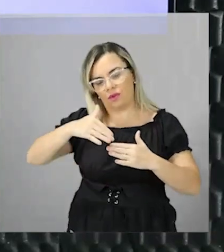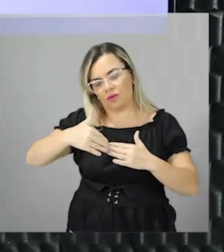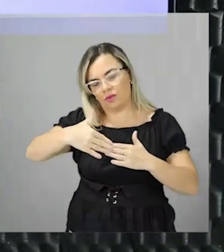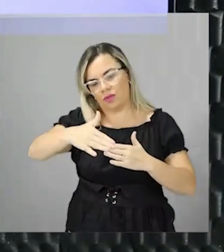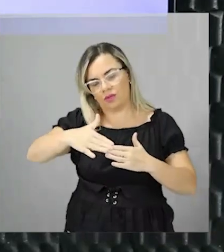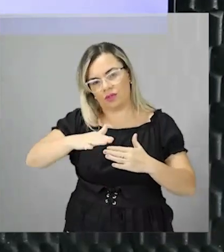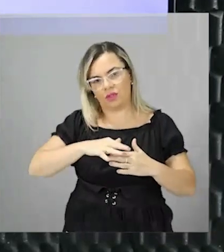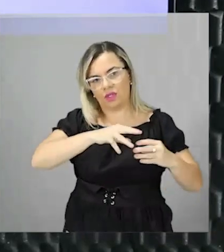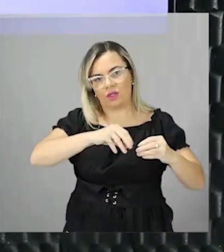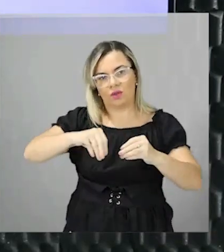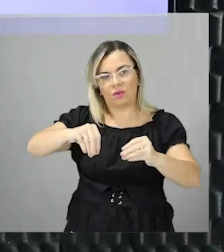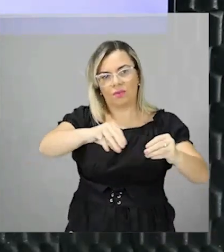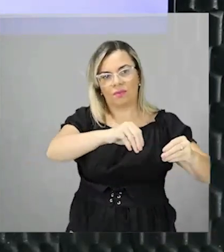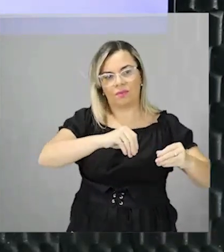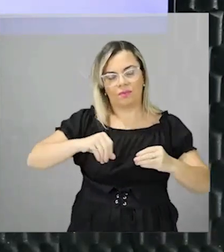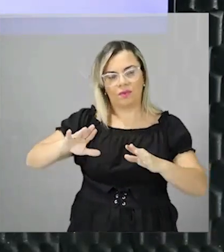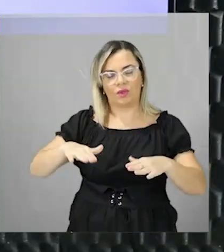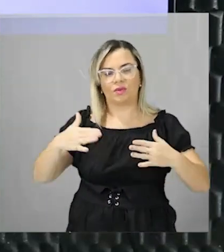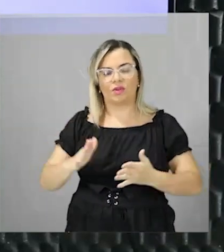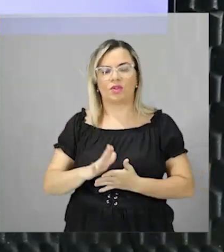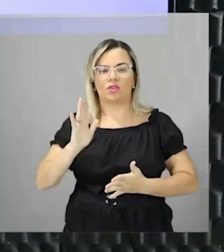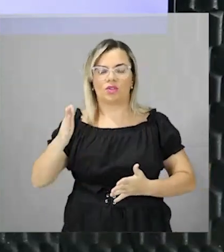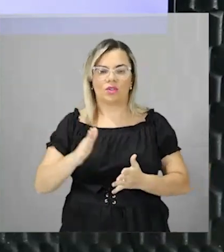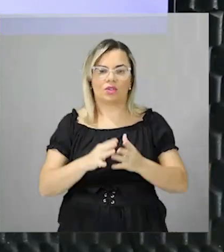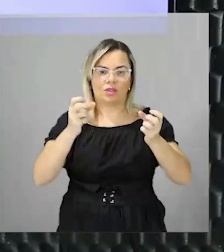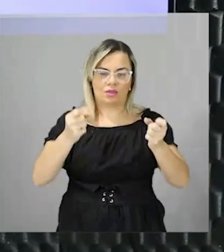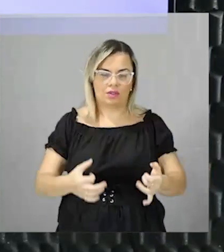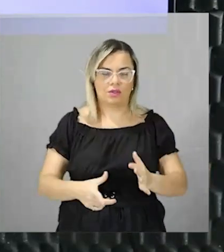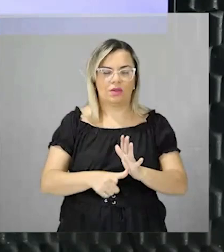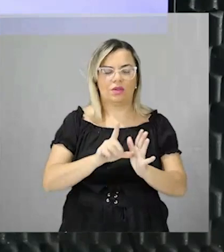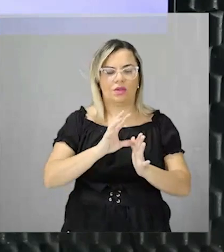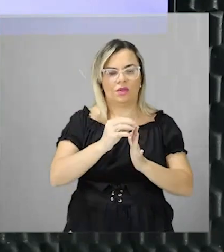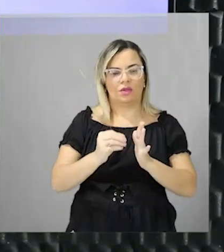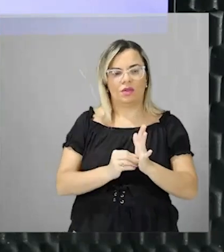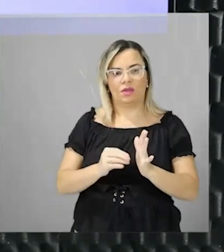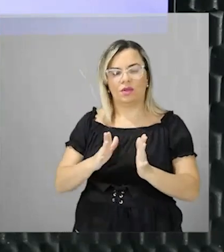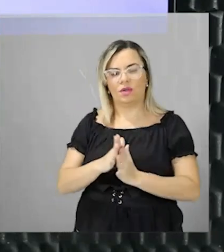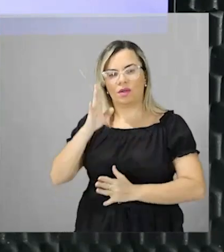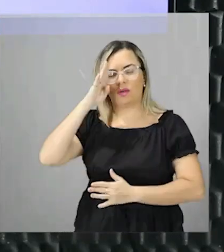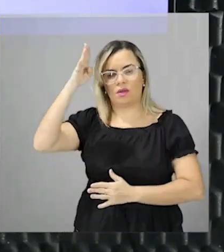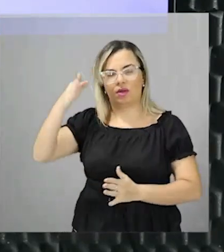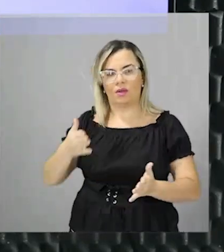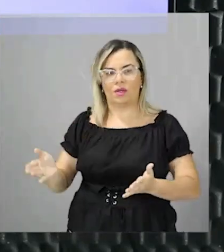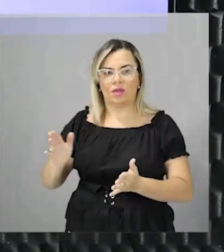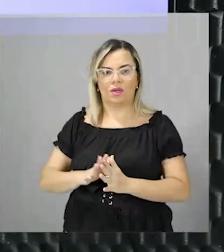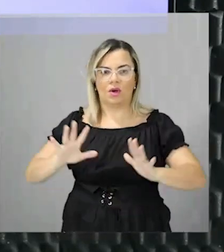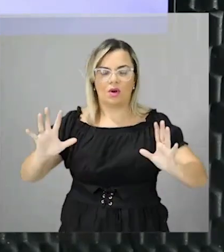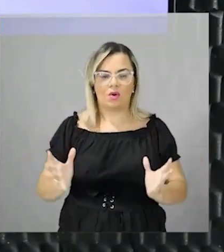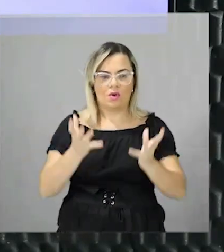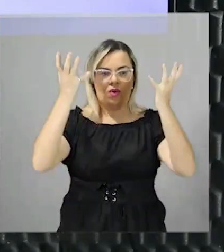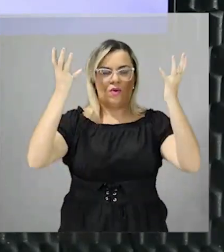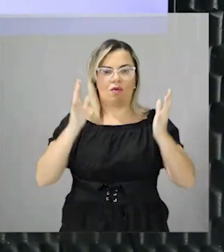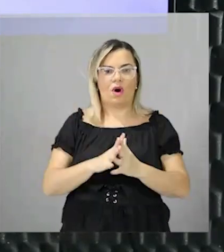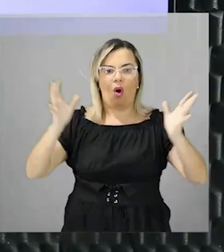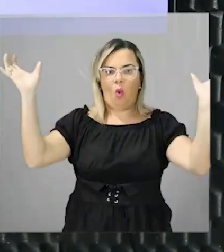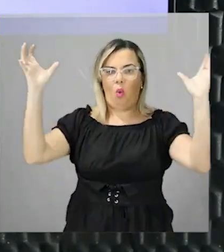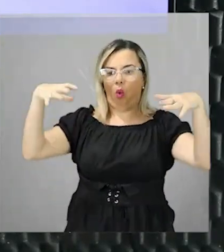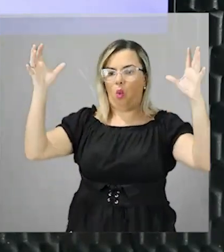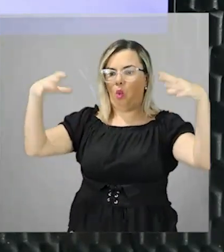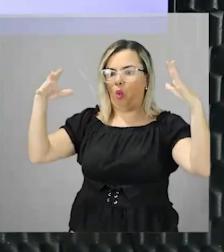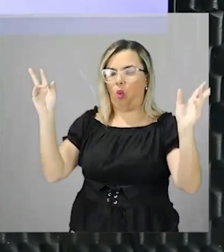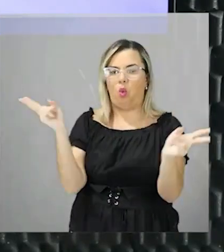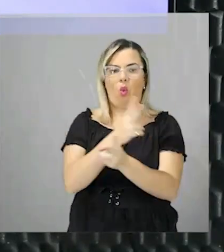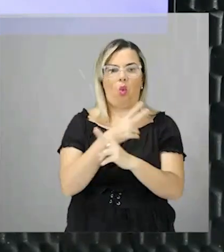na superfície, galera, tá? Nós já falamos isso na aula passada. São quem? Principalmente os agentes do clima. É a chuva, é